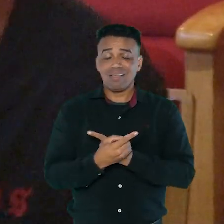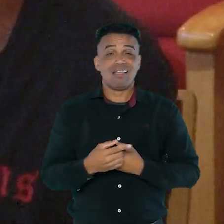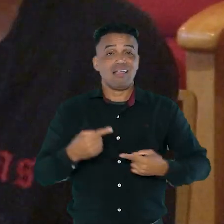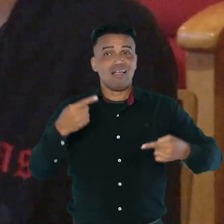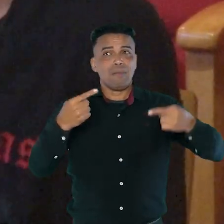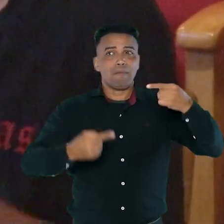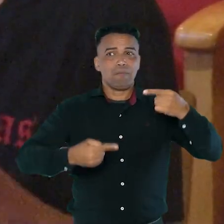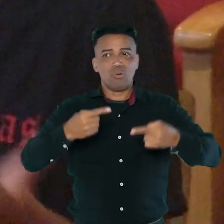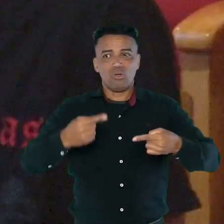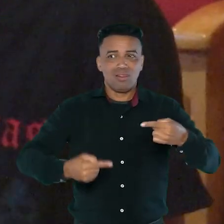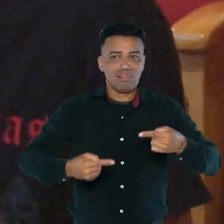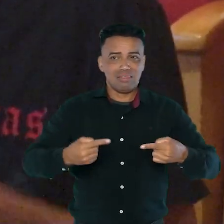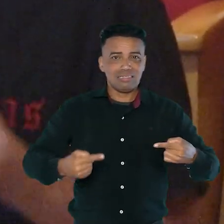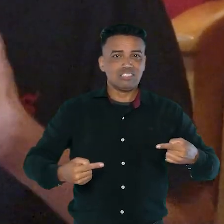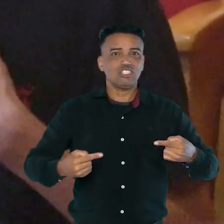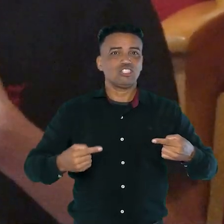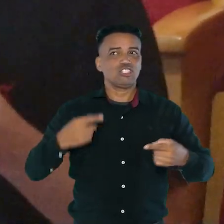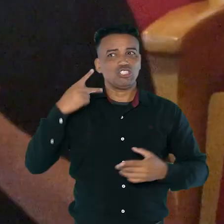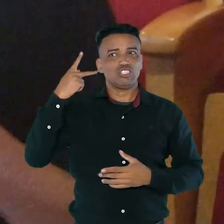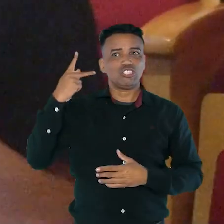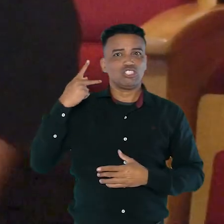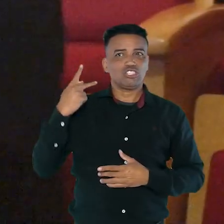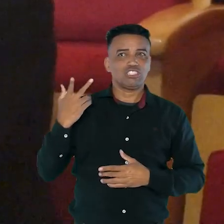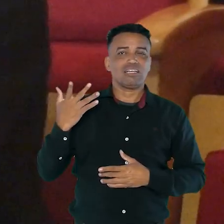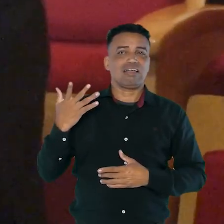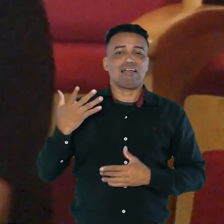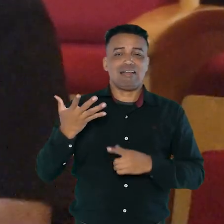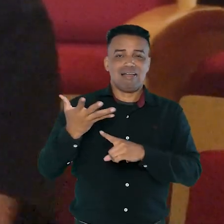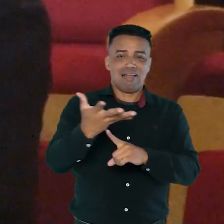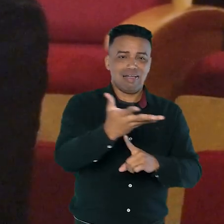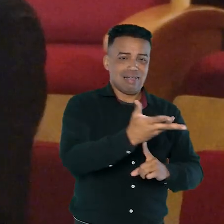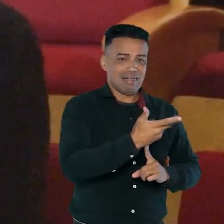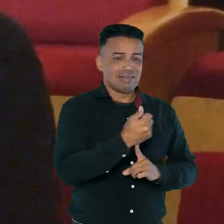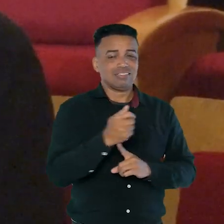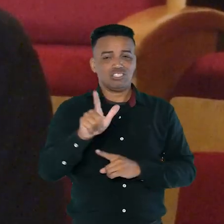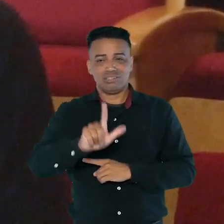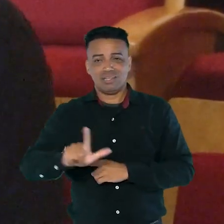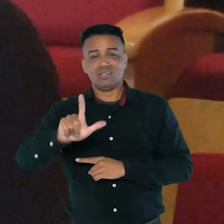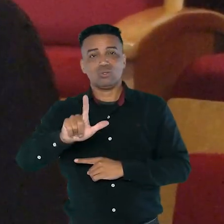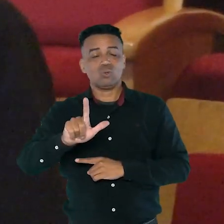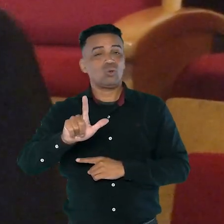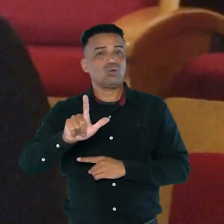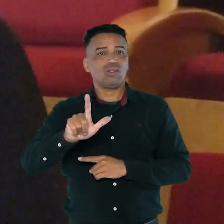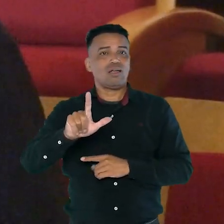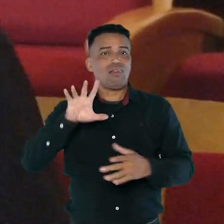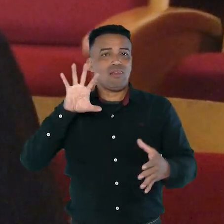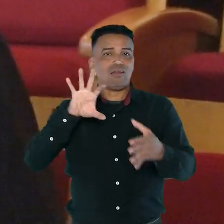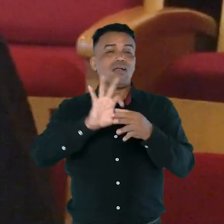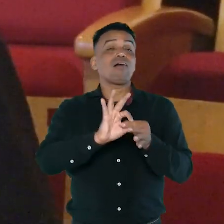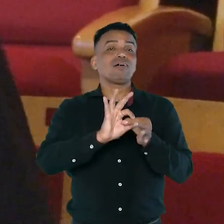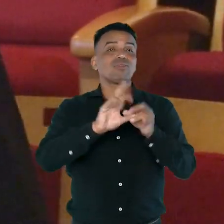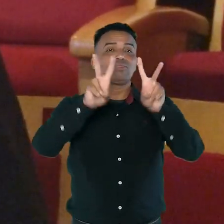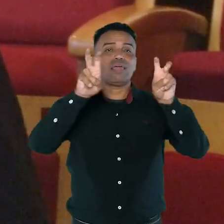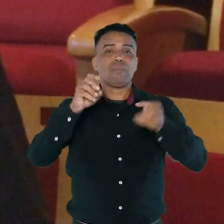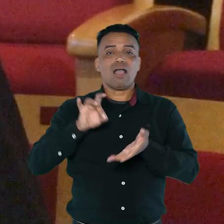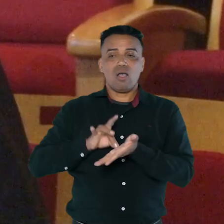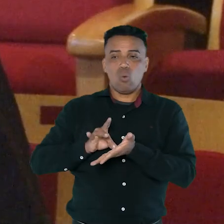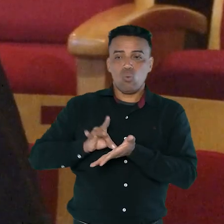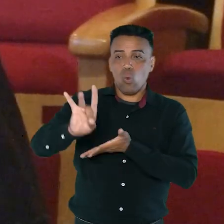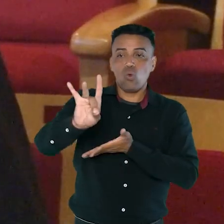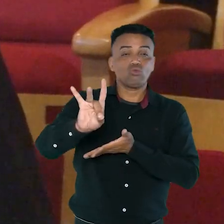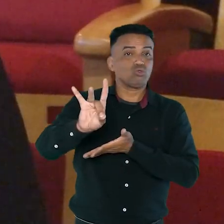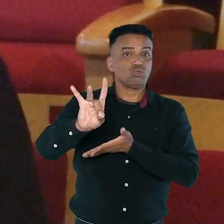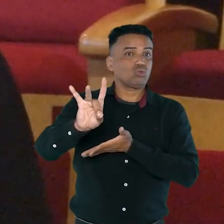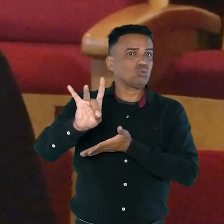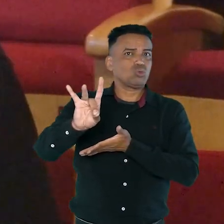A política e muitas das artes e até da literatura é baseada no ódio. Qual é o papel do